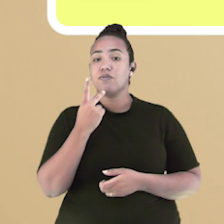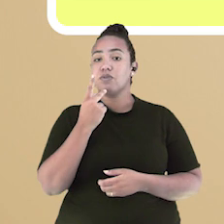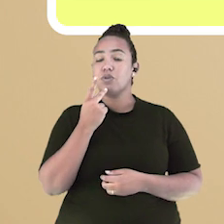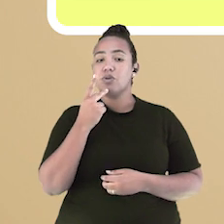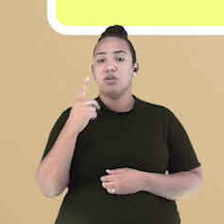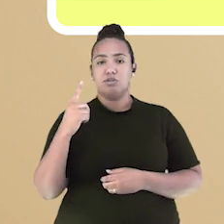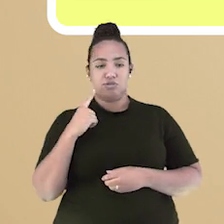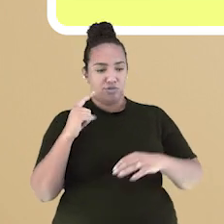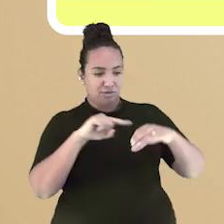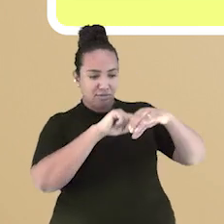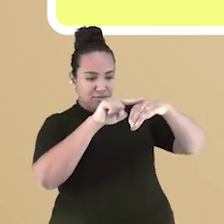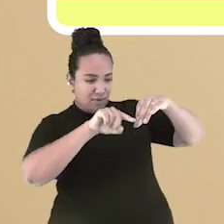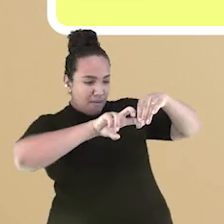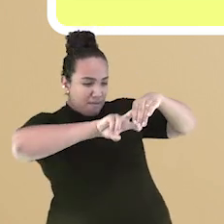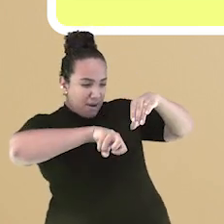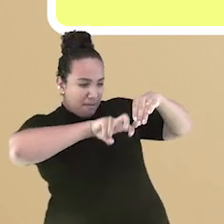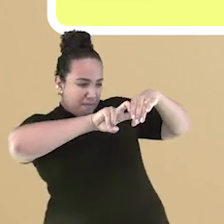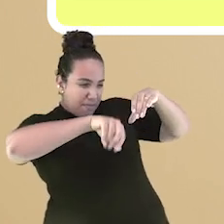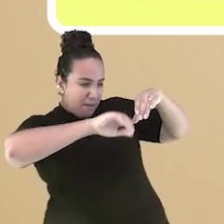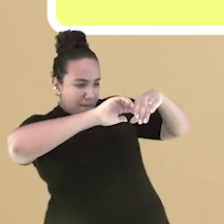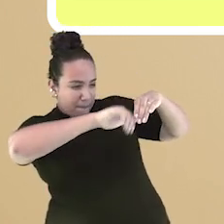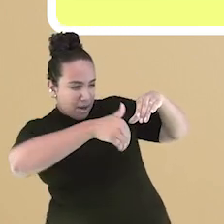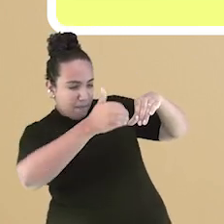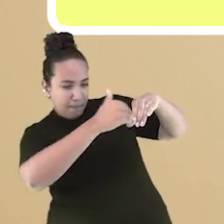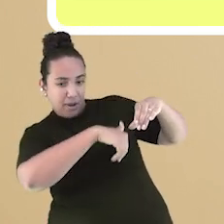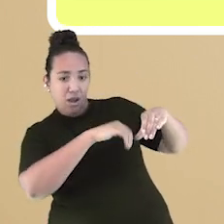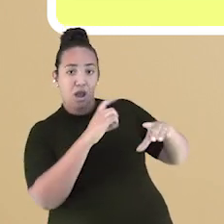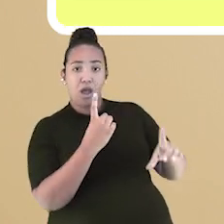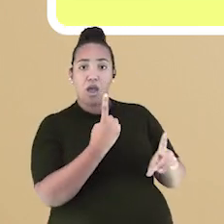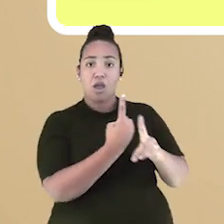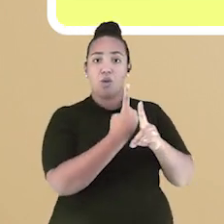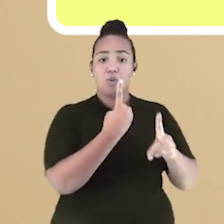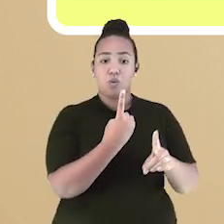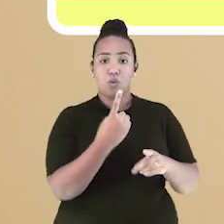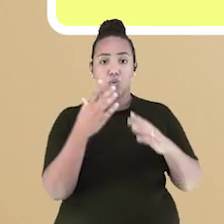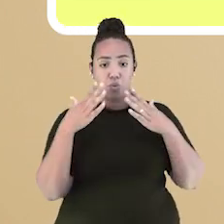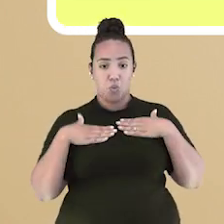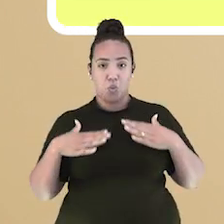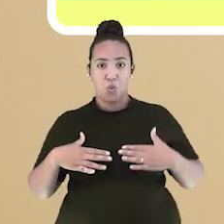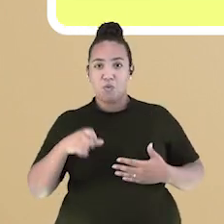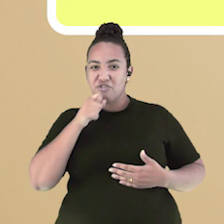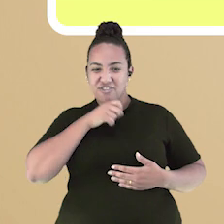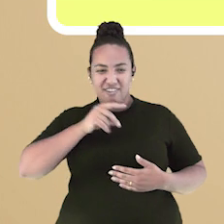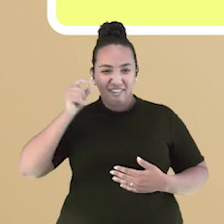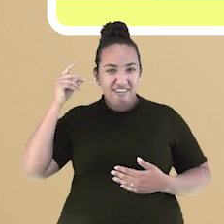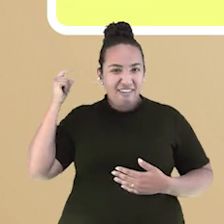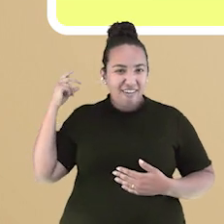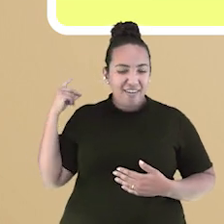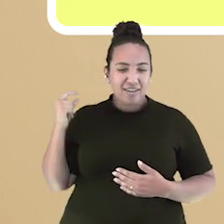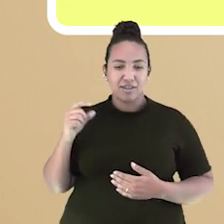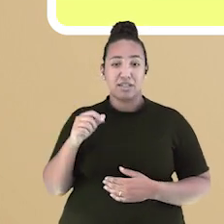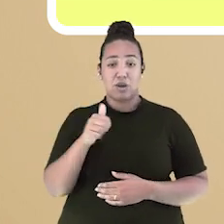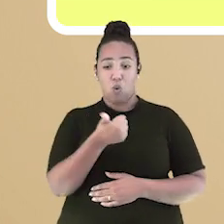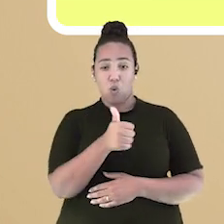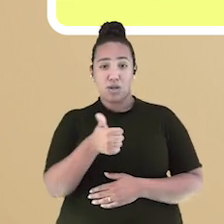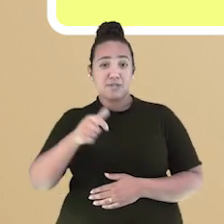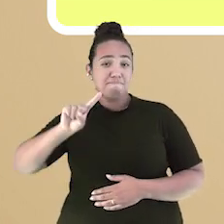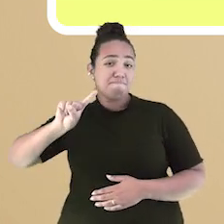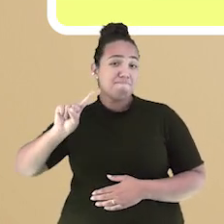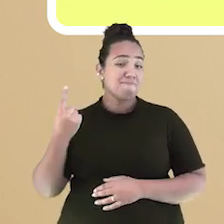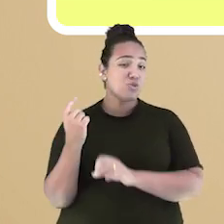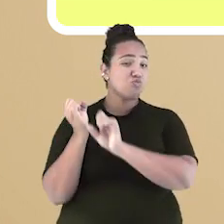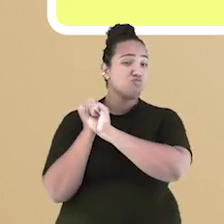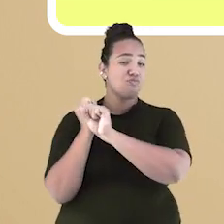a escavação feita pelos arqueólogos, onde encontraram o fóssil mais antigo das Américas, que tem uma data aí de 11